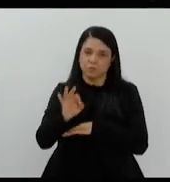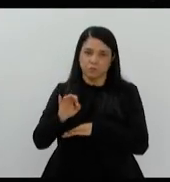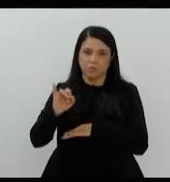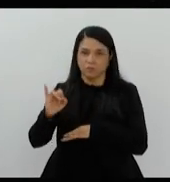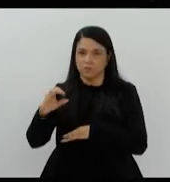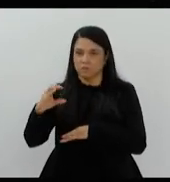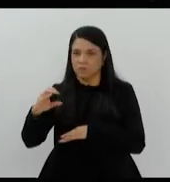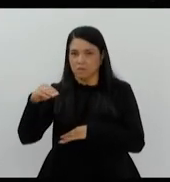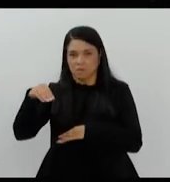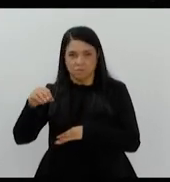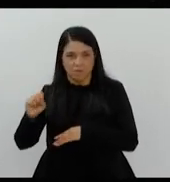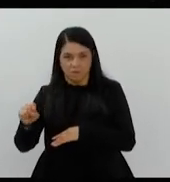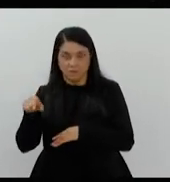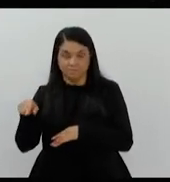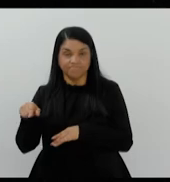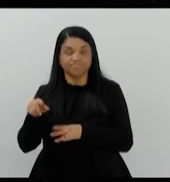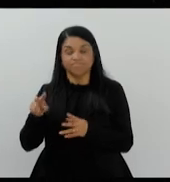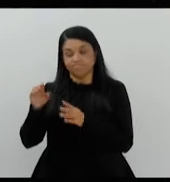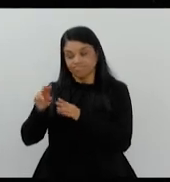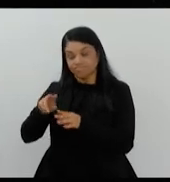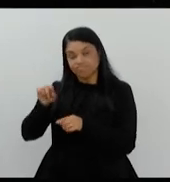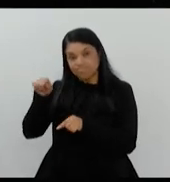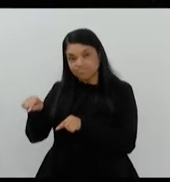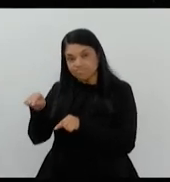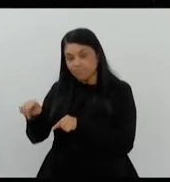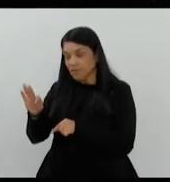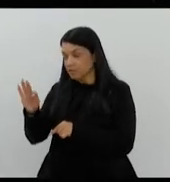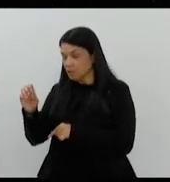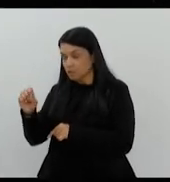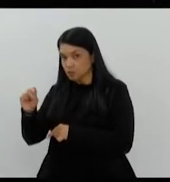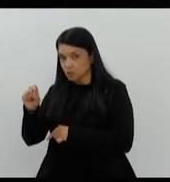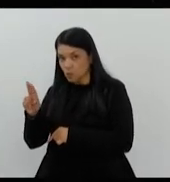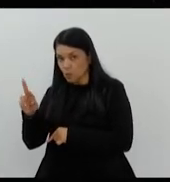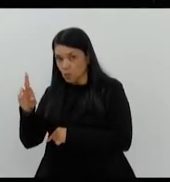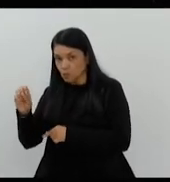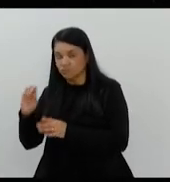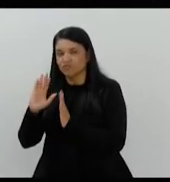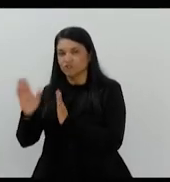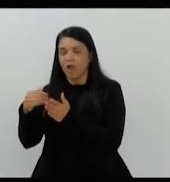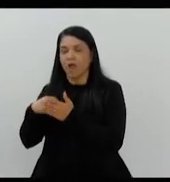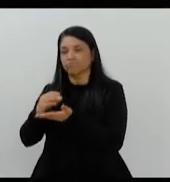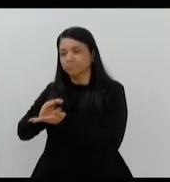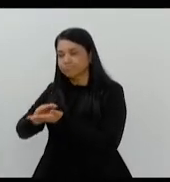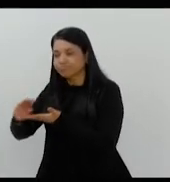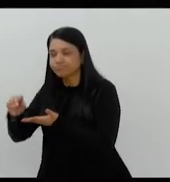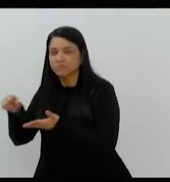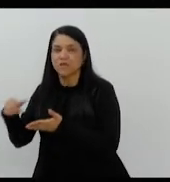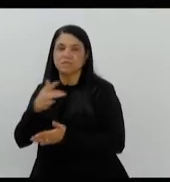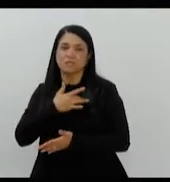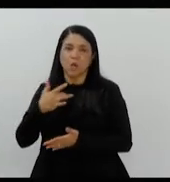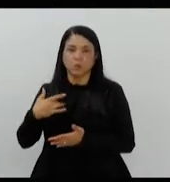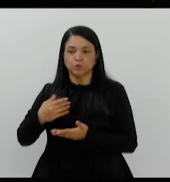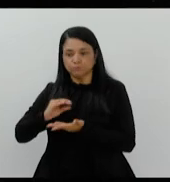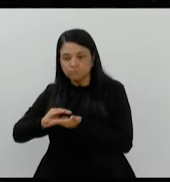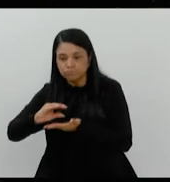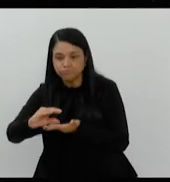a fonte Tesouro está comprometida com a saúde, com a educação, com